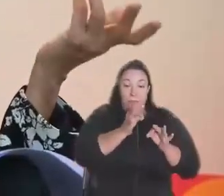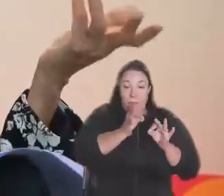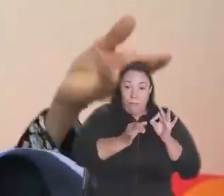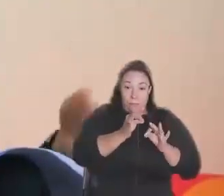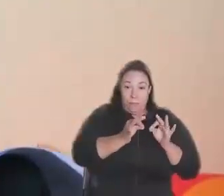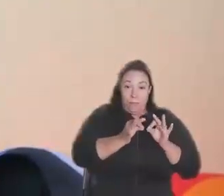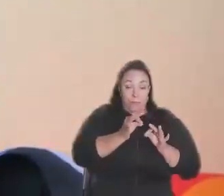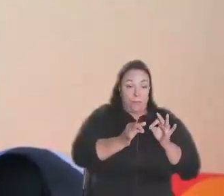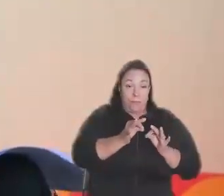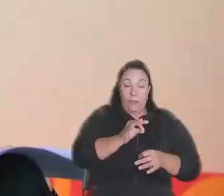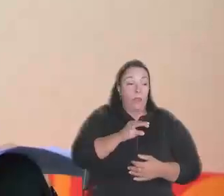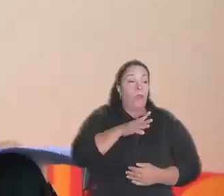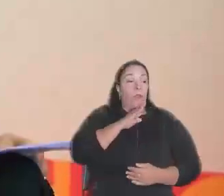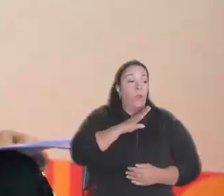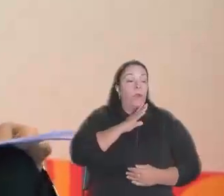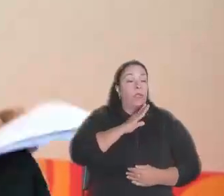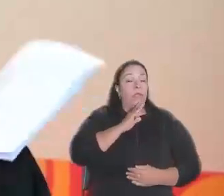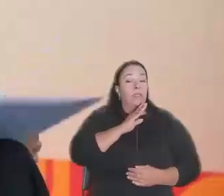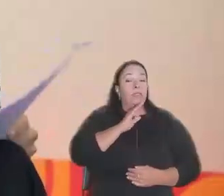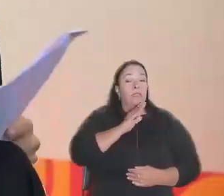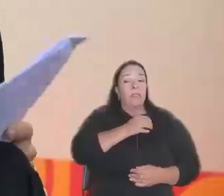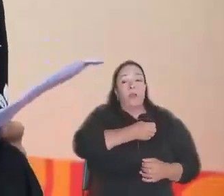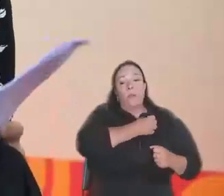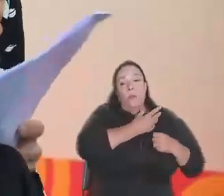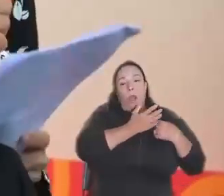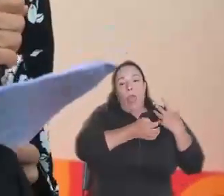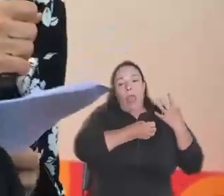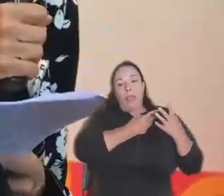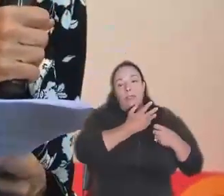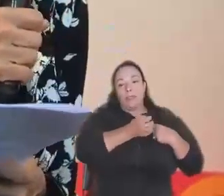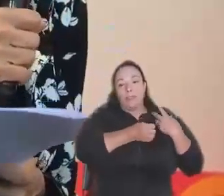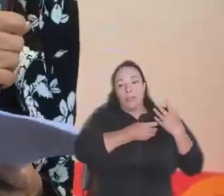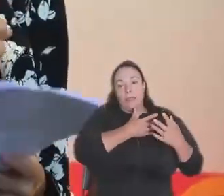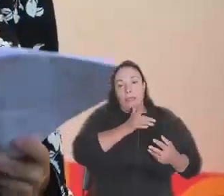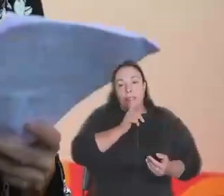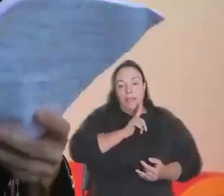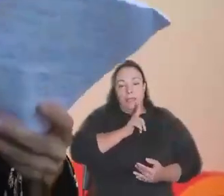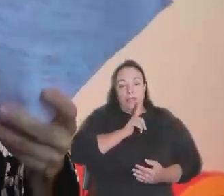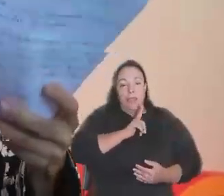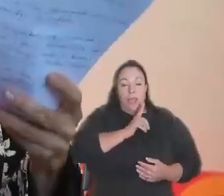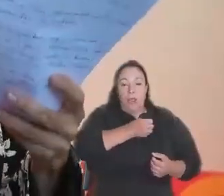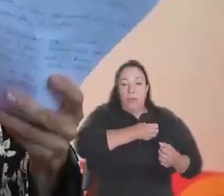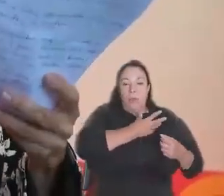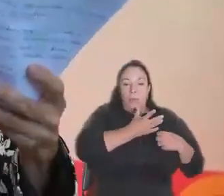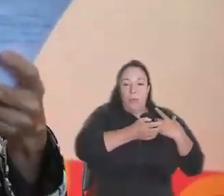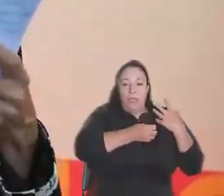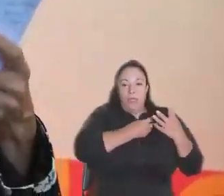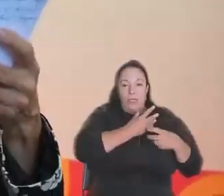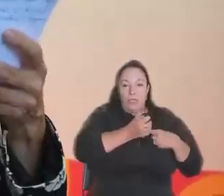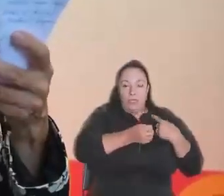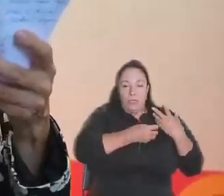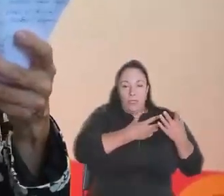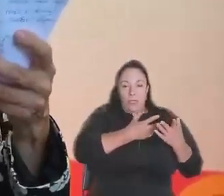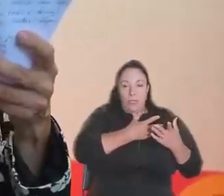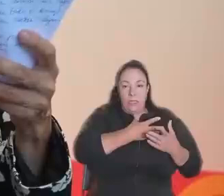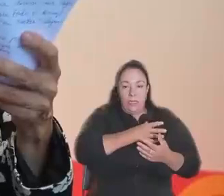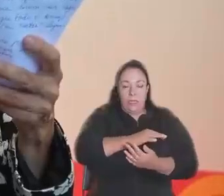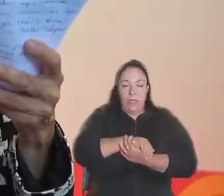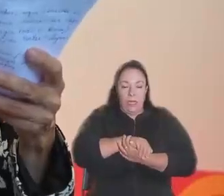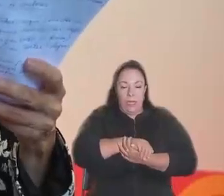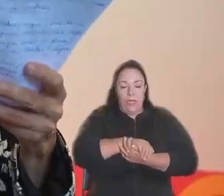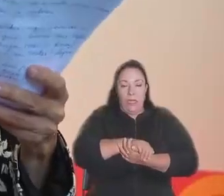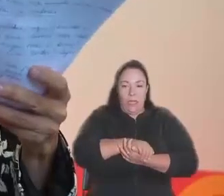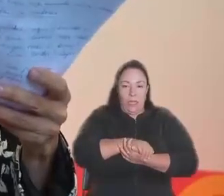eu não conhecia o poeta. E eu vi que tem uma poesia na narrativa dele. Vou me atrever a citar